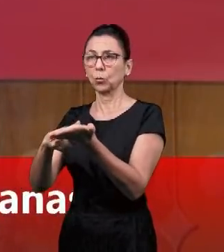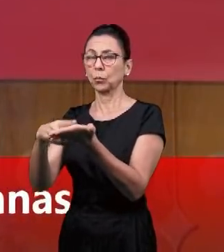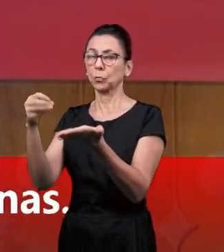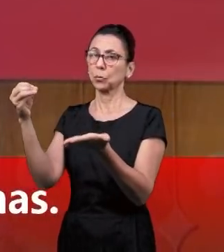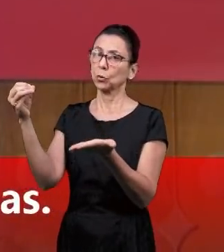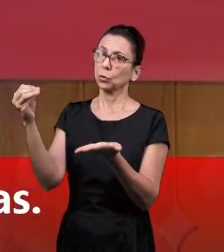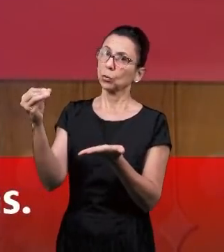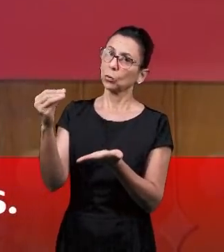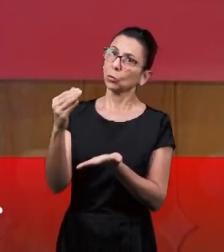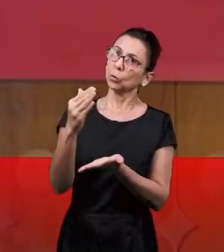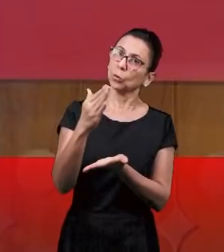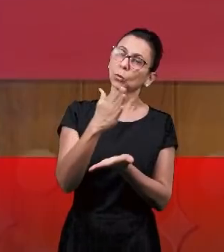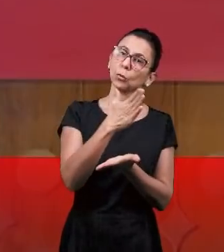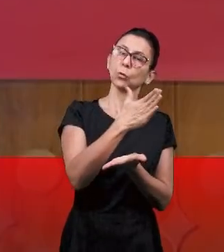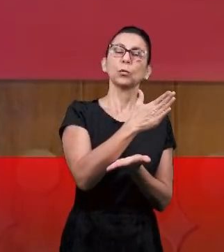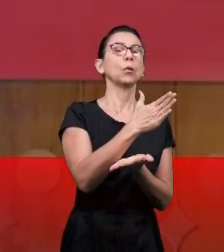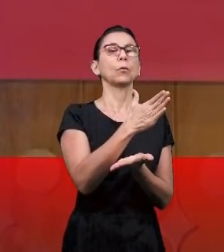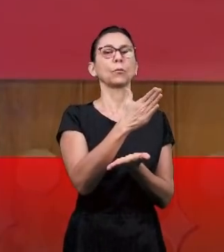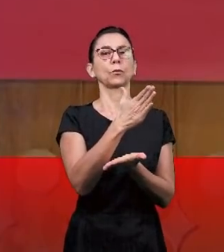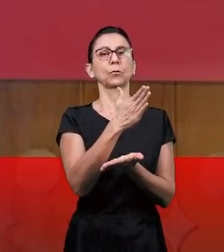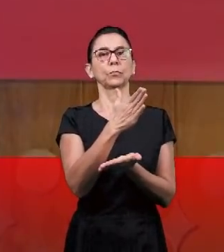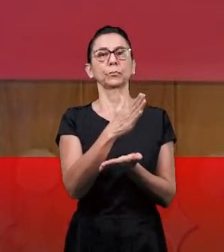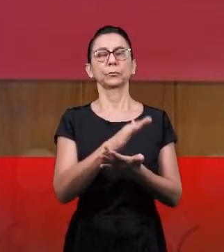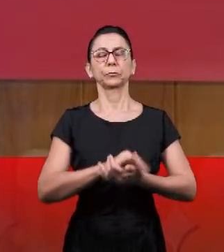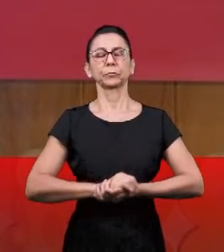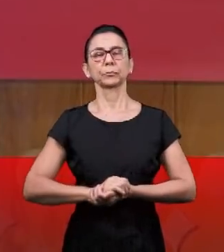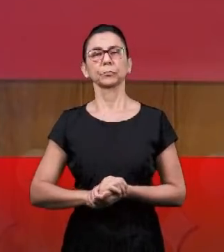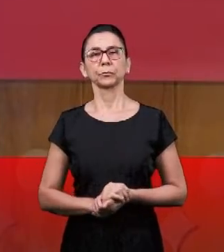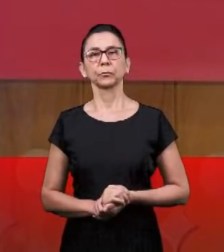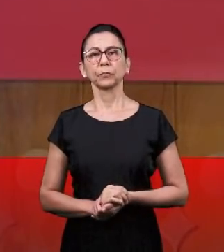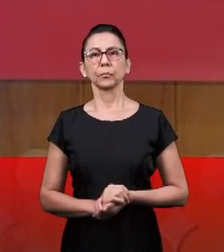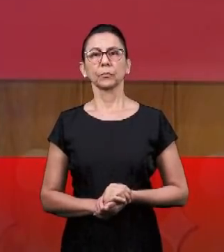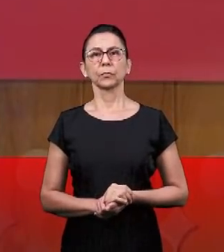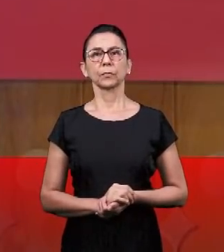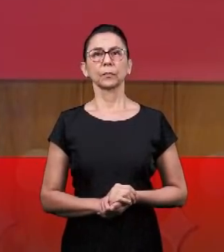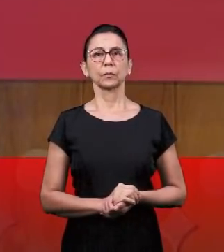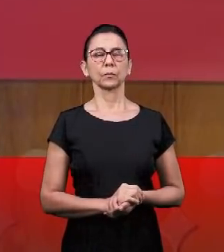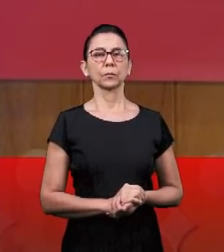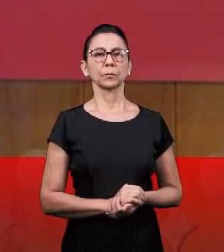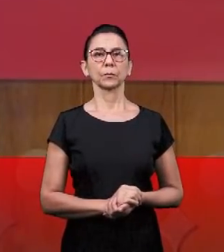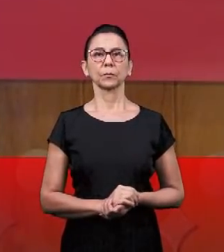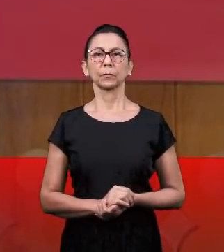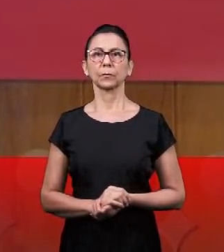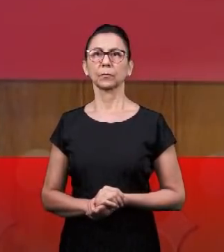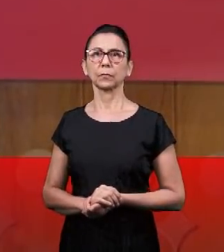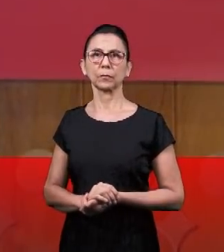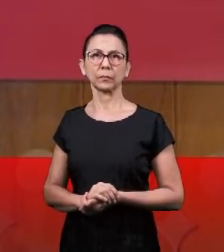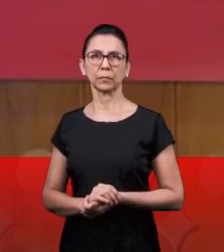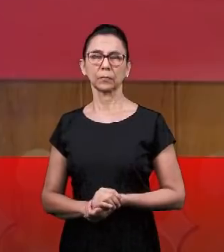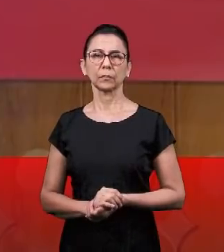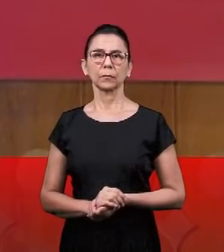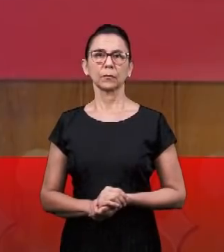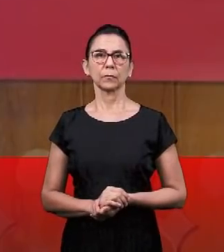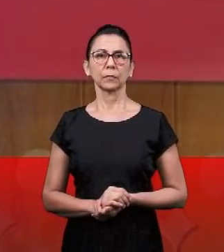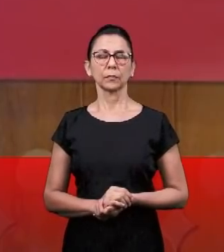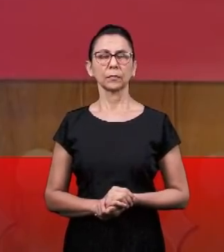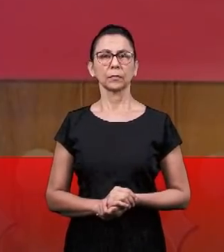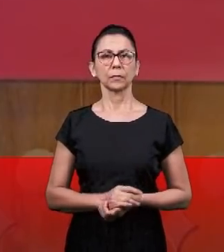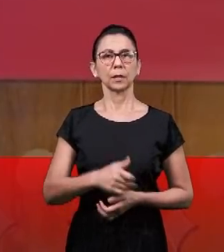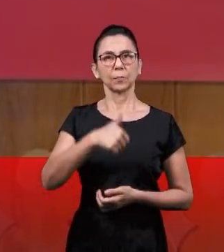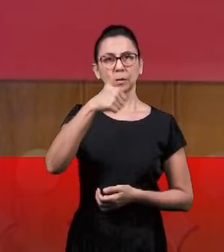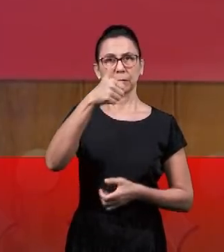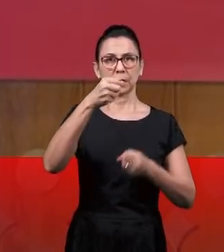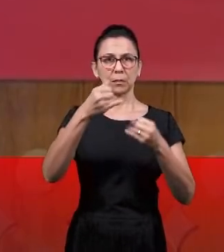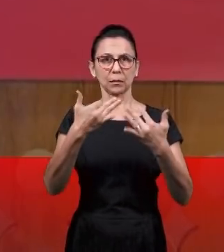por aliança ou testamento. Nós estamos falando o que é ministério, primeiro a nível